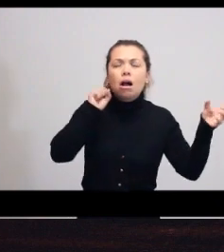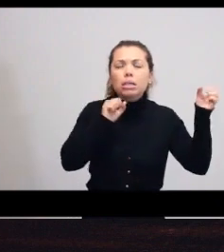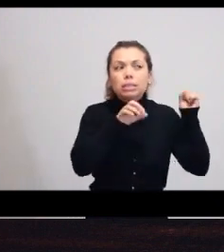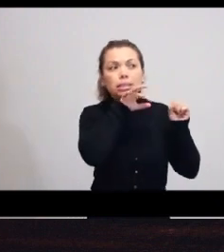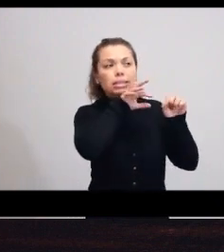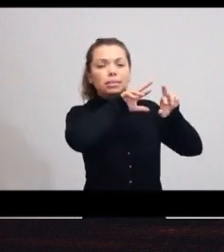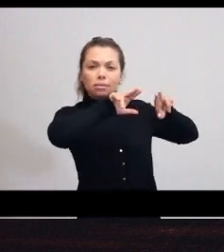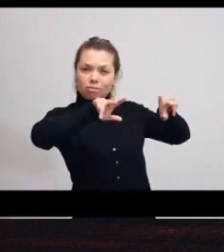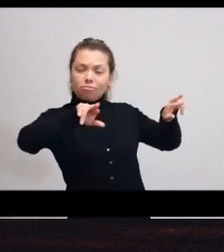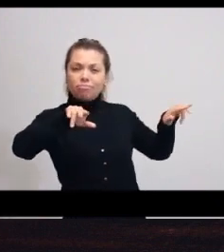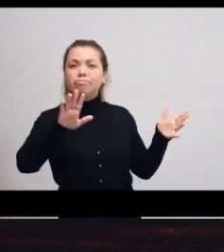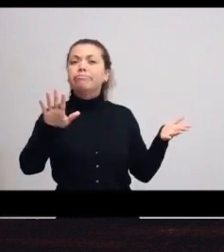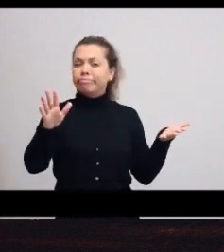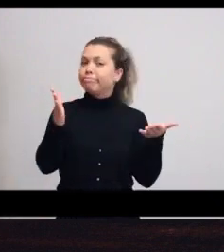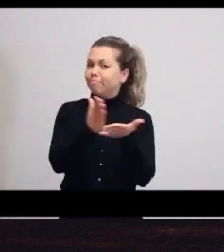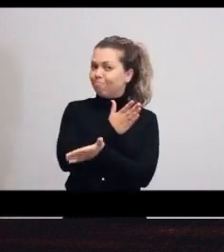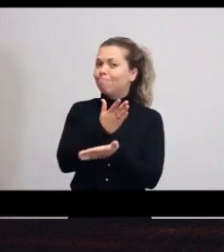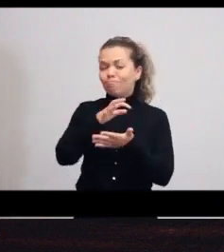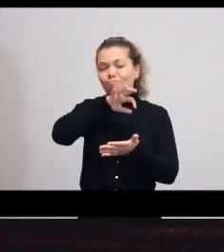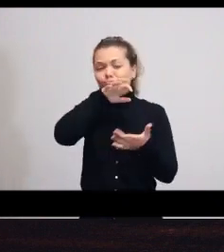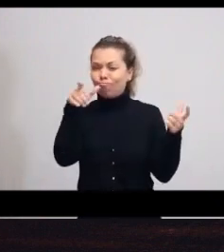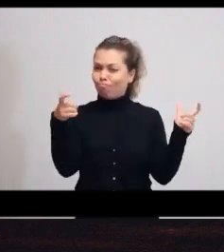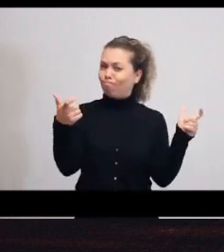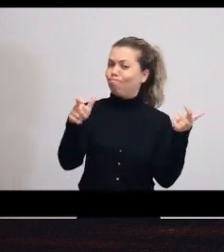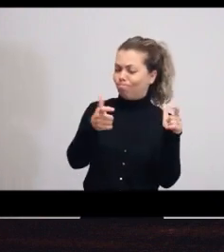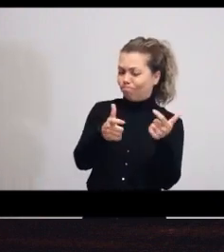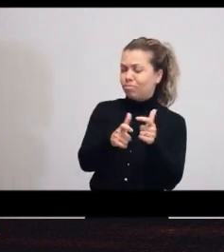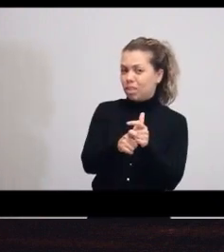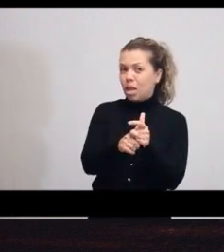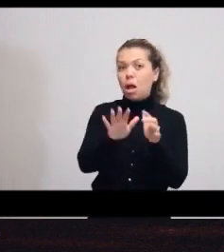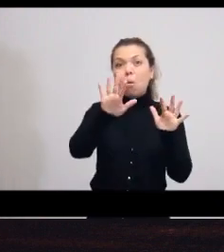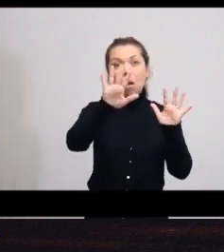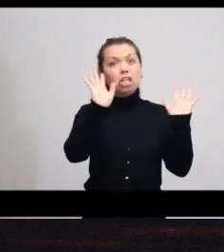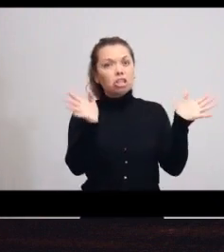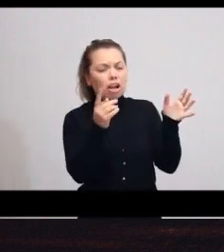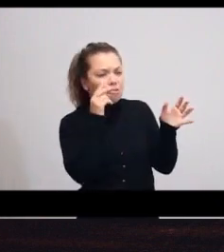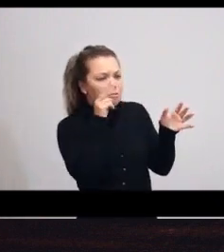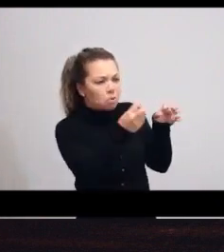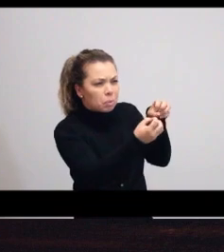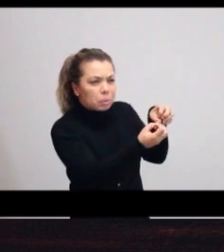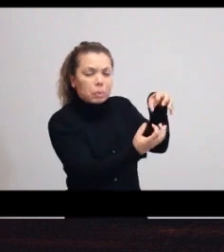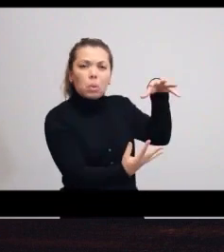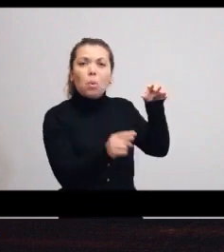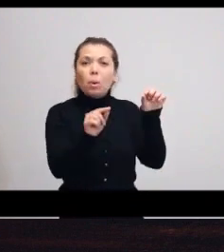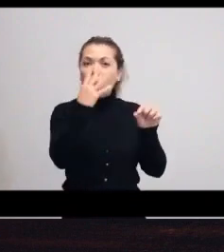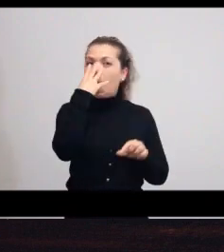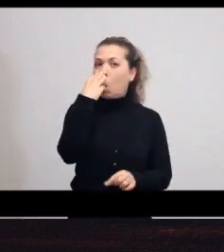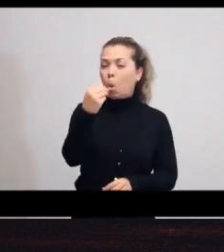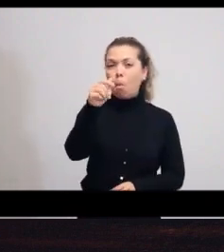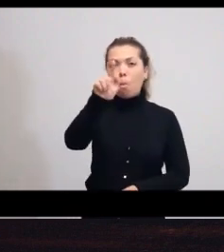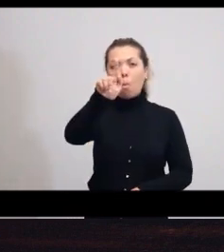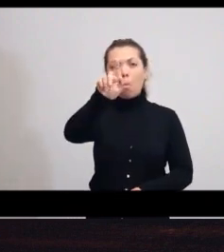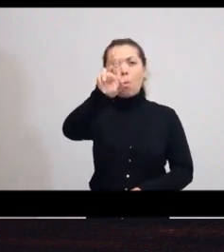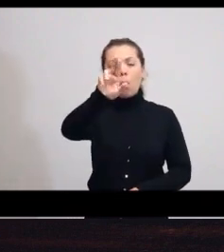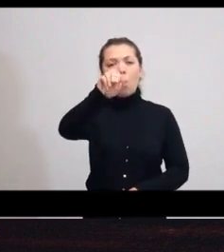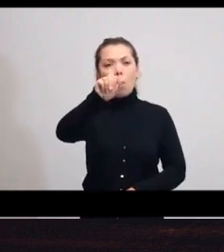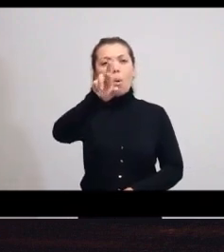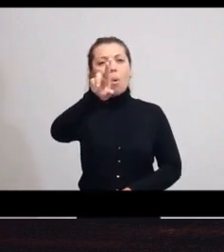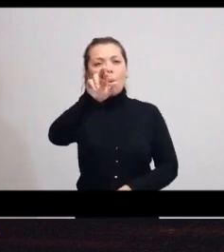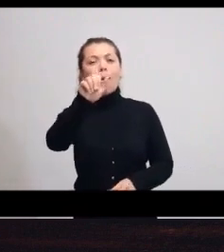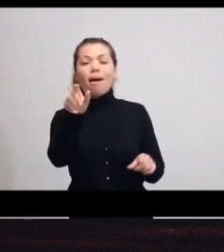criada e, com o esforço de diversos atores, o cenário tornou-se gradualmente mais favorável à preservação do